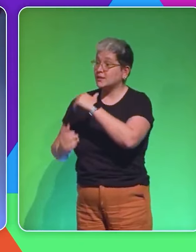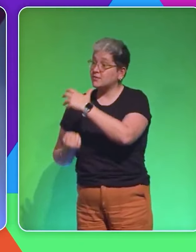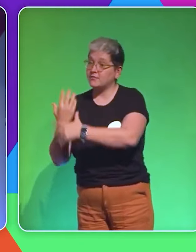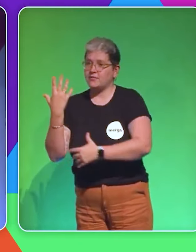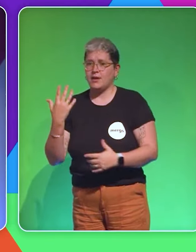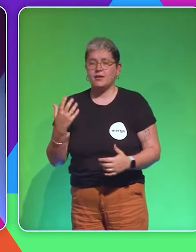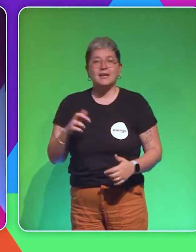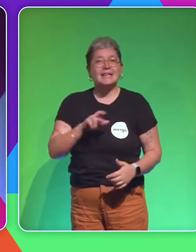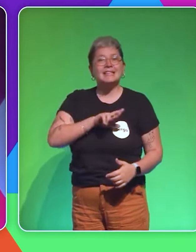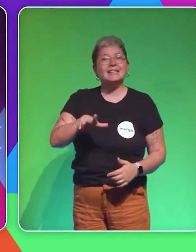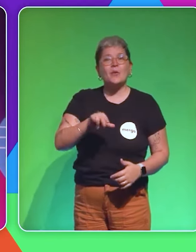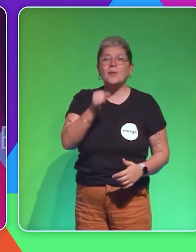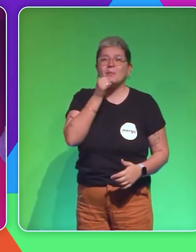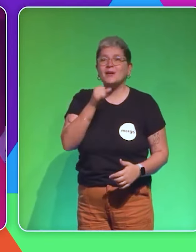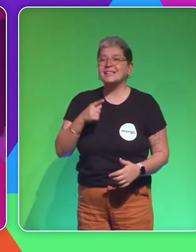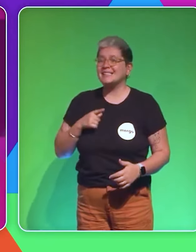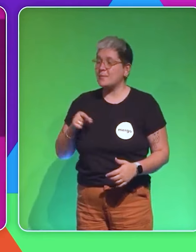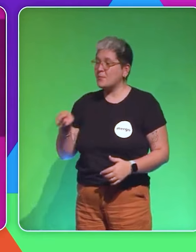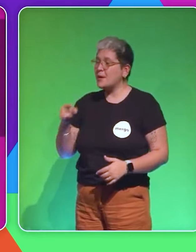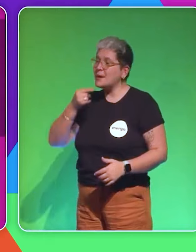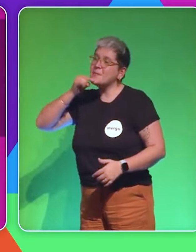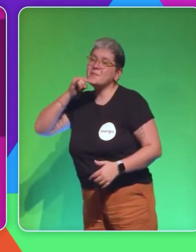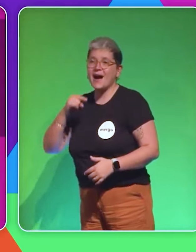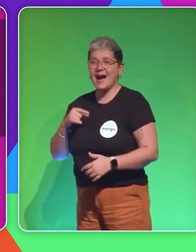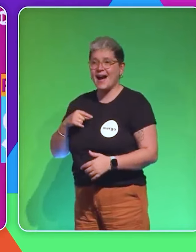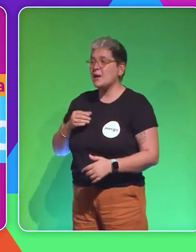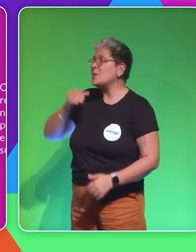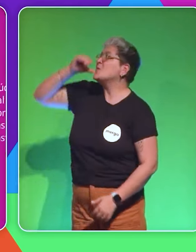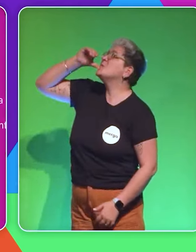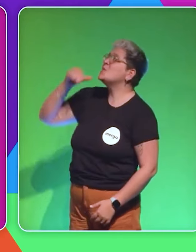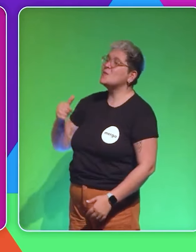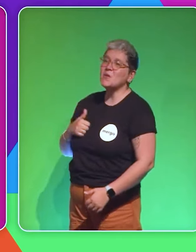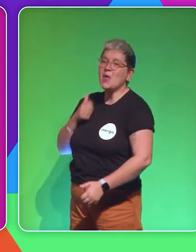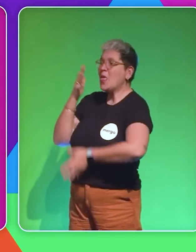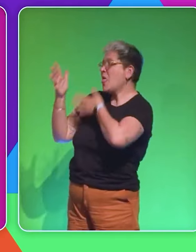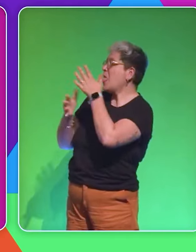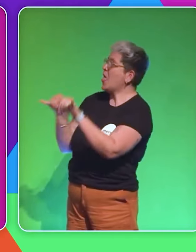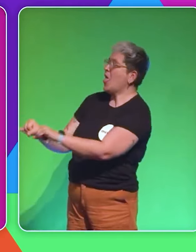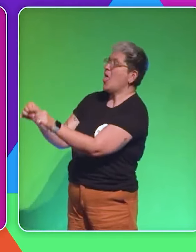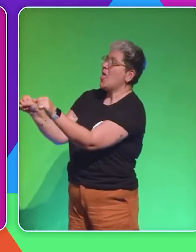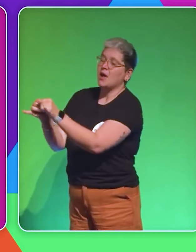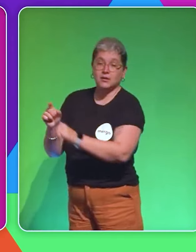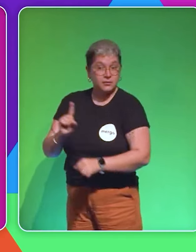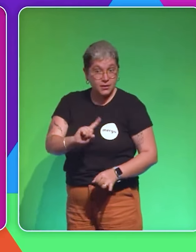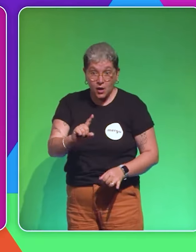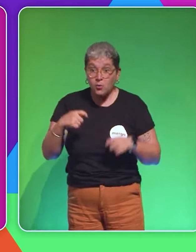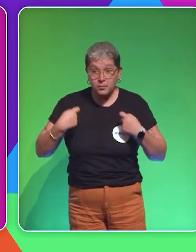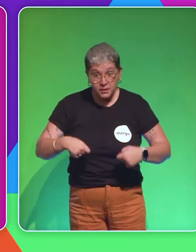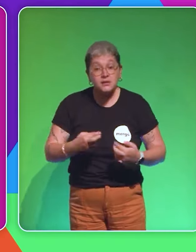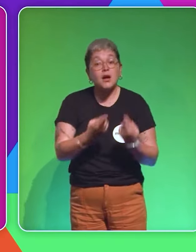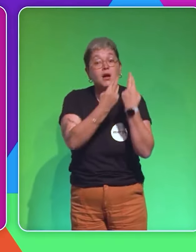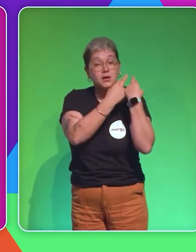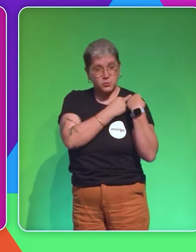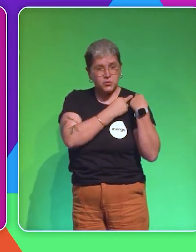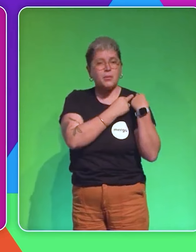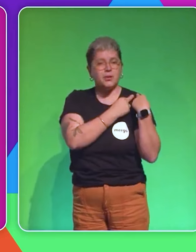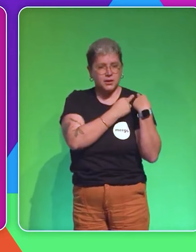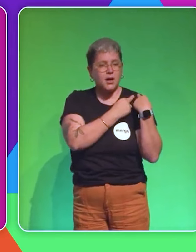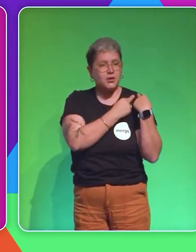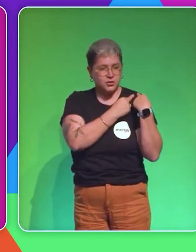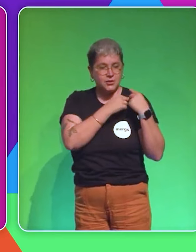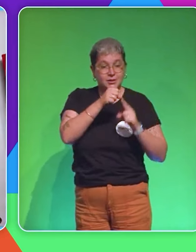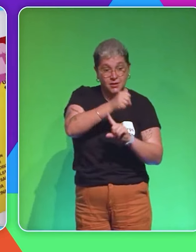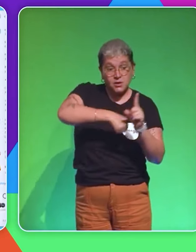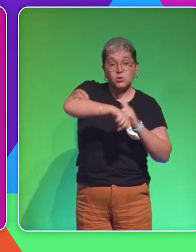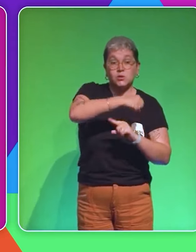de de boutiquim por mais aberto que seja a gente tem que ter responsabilidade tá Inclusive a gente tem que ter responsabilidade social